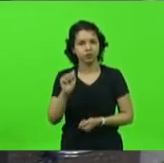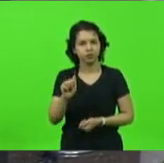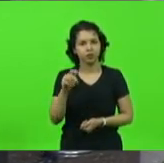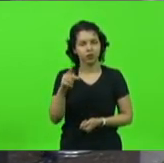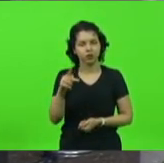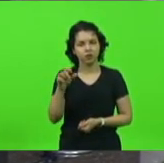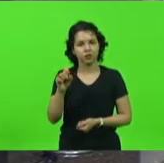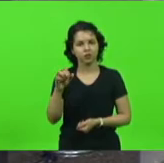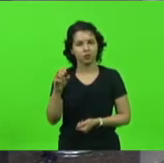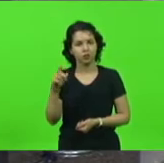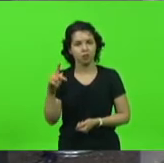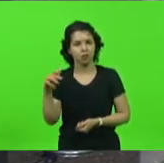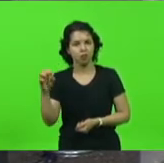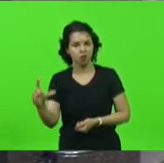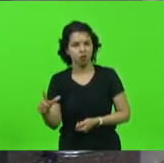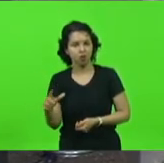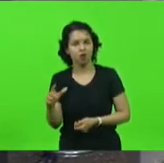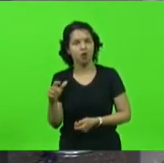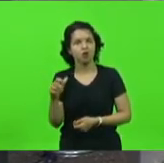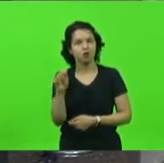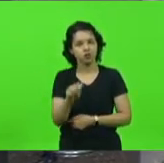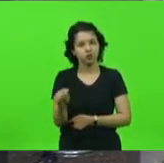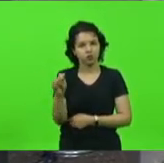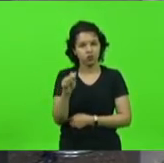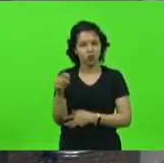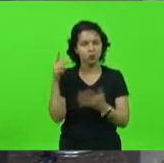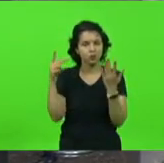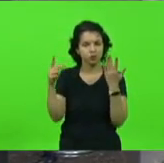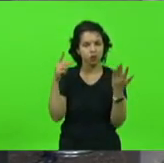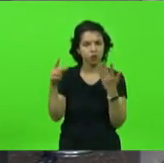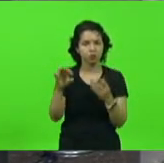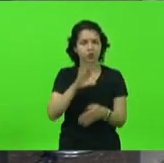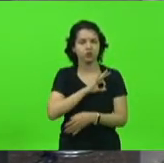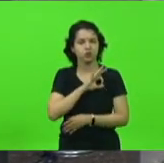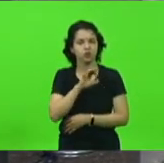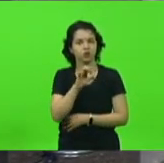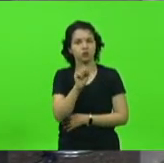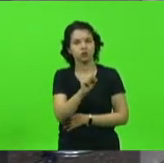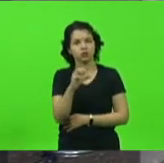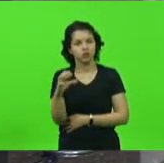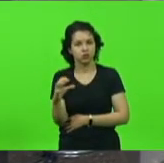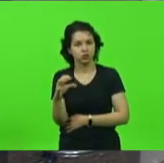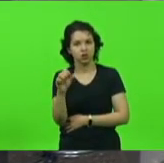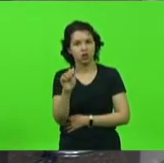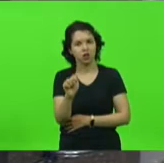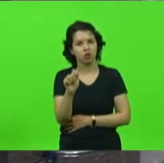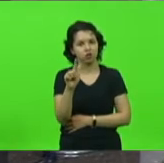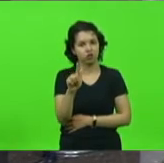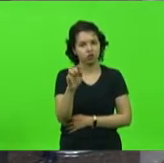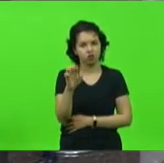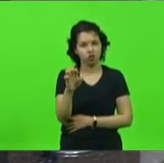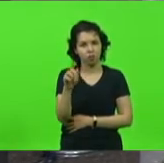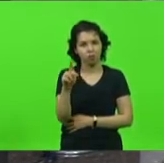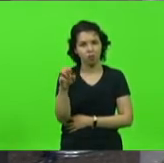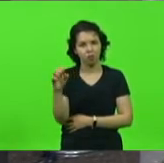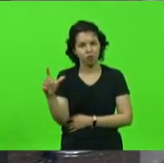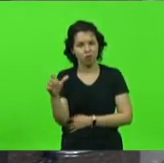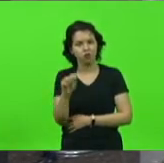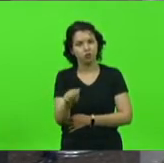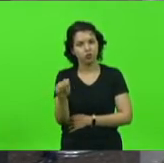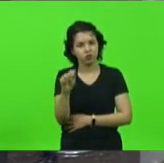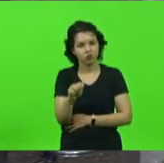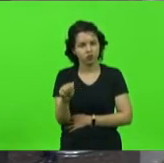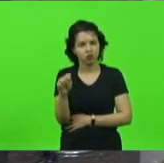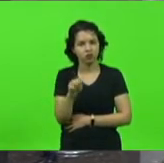APSIPOL, Associação dos Psicólogos Policiais de Santa Catarina, a AGPOL, Associação dos Agentes da